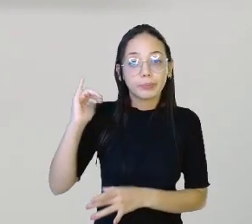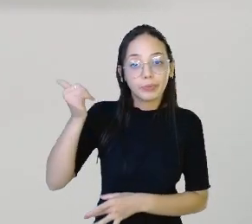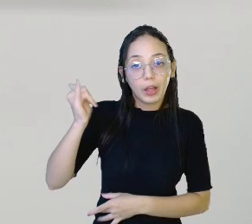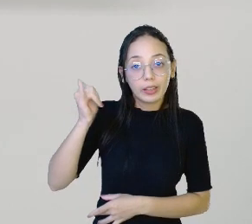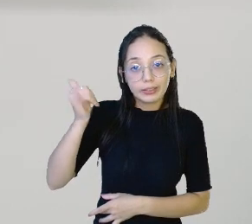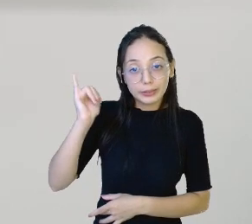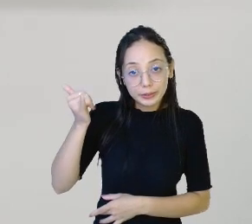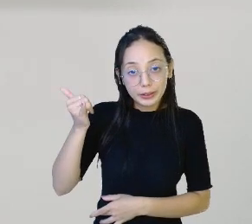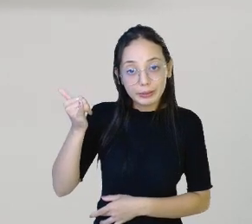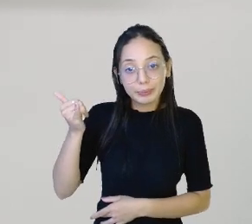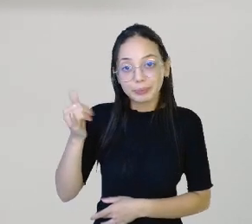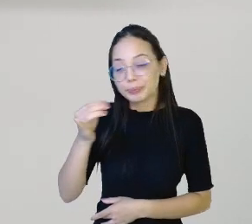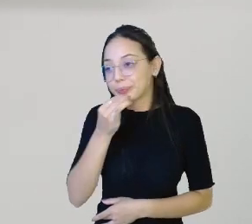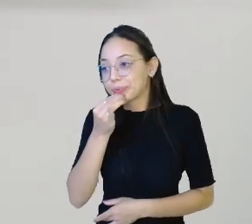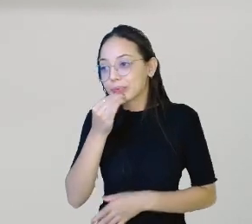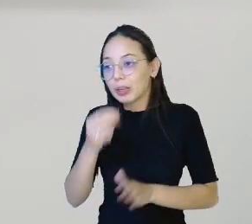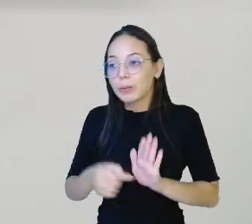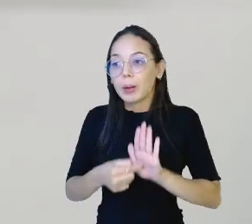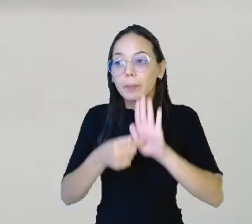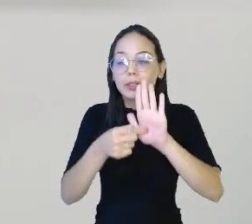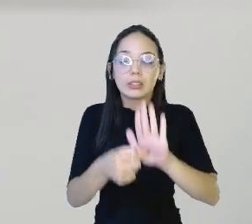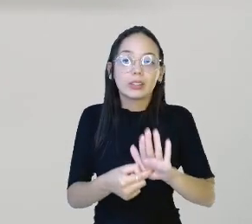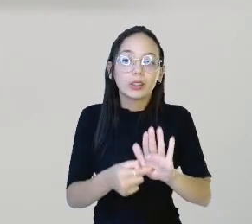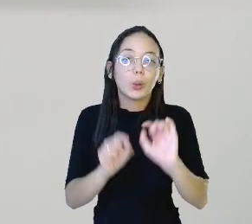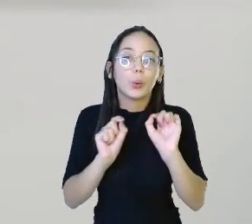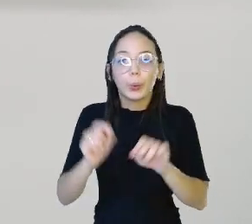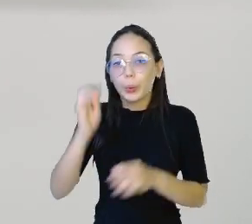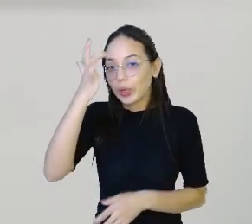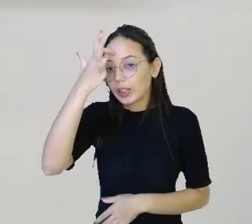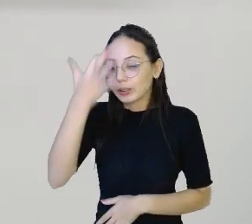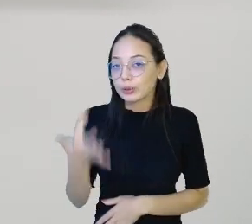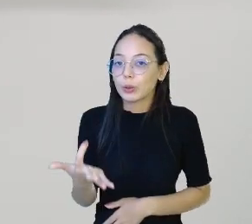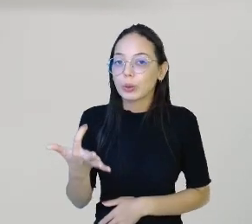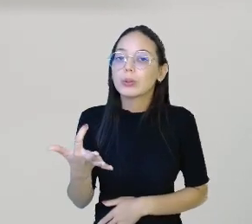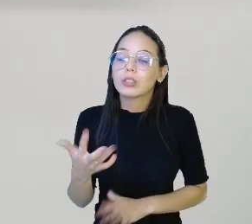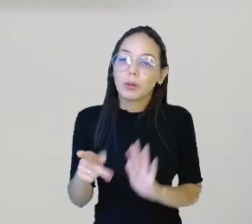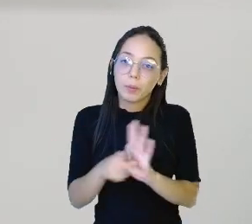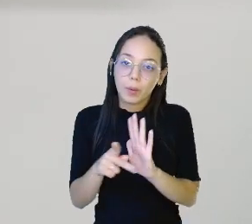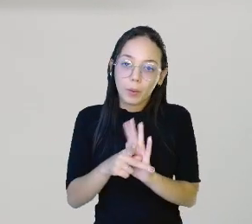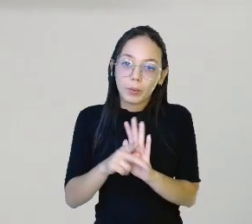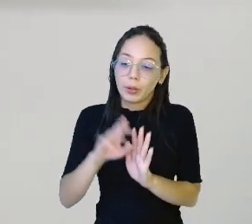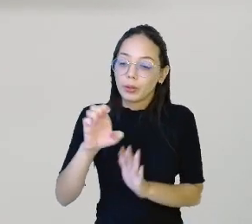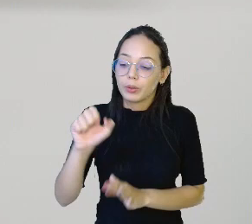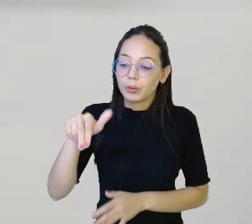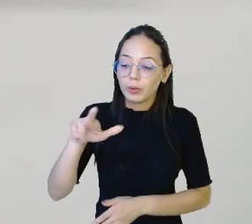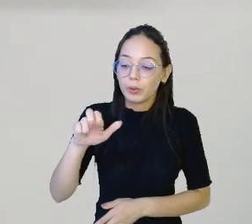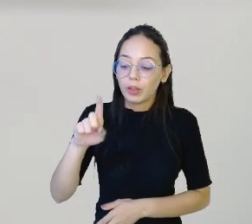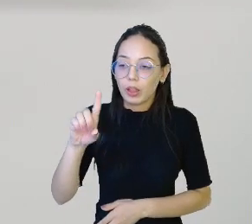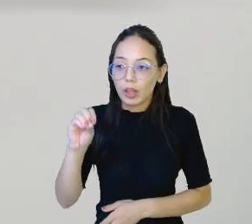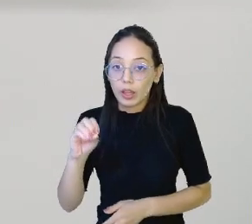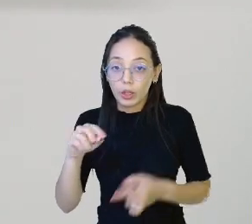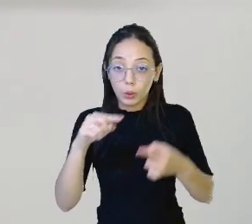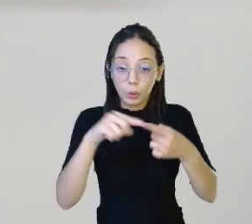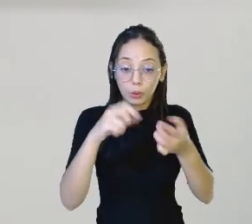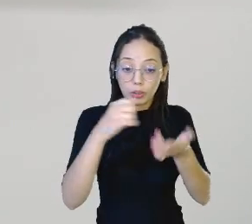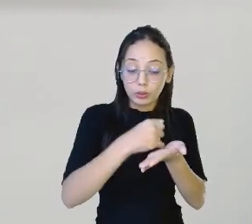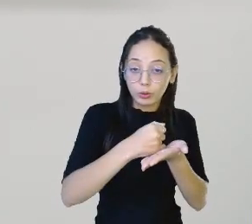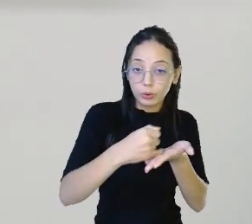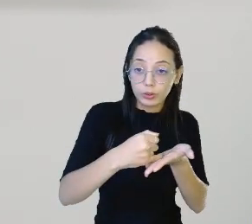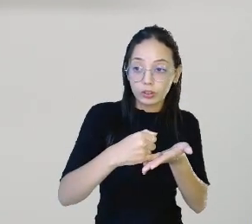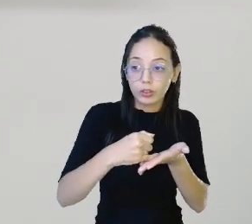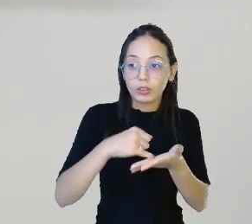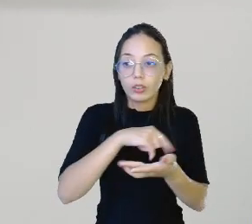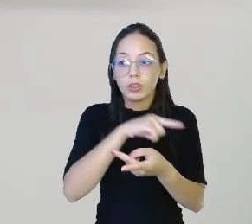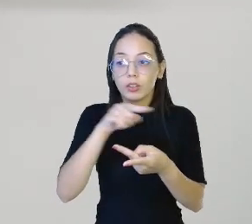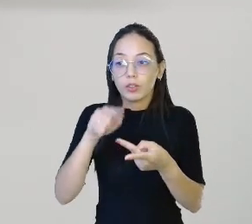narrativa, onde se apresenta a solução daquele enredo. Então foi introdução,